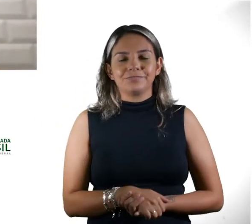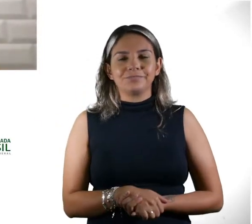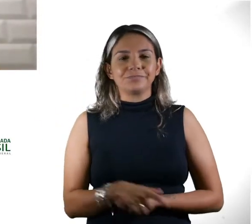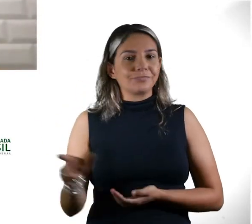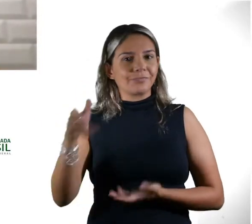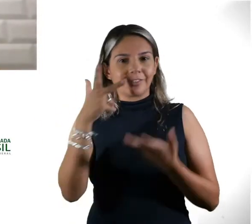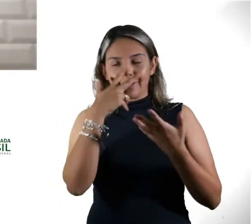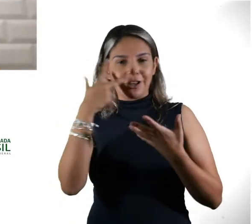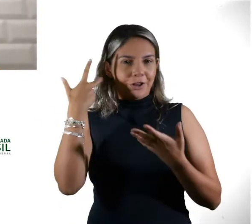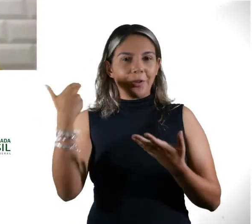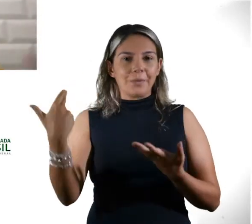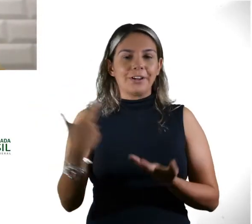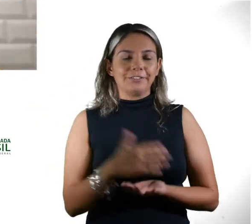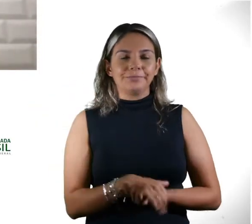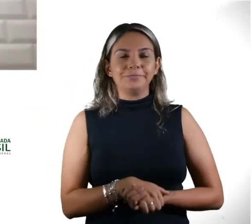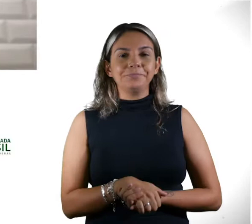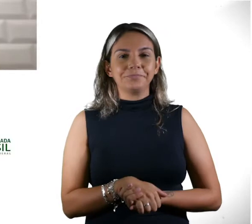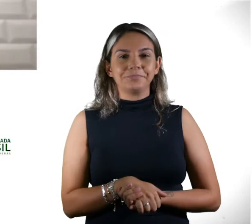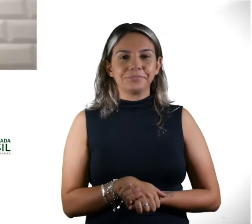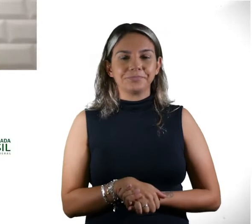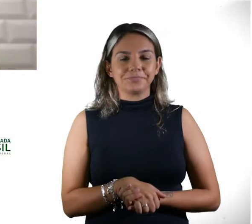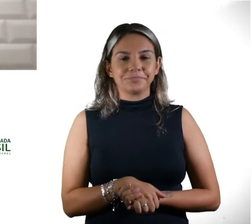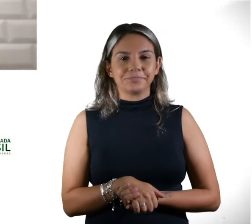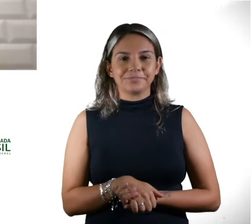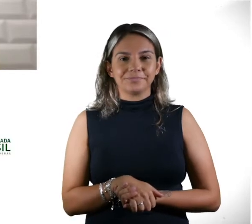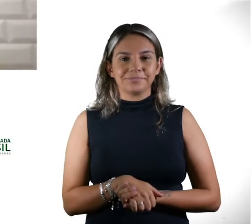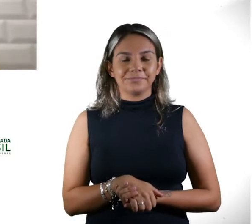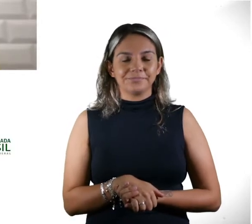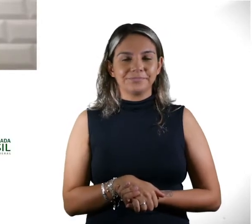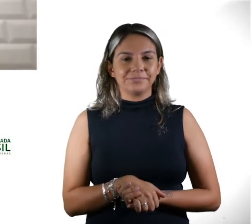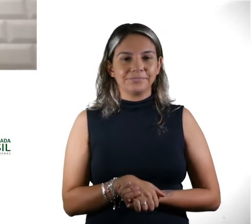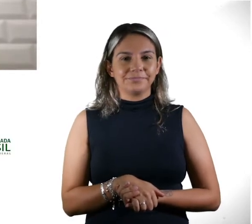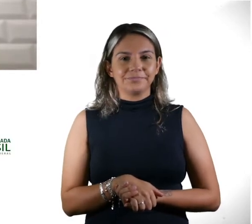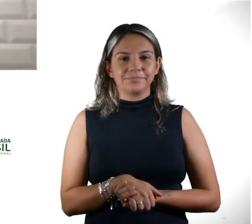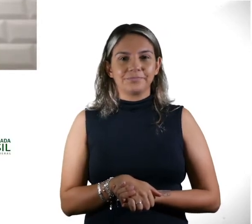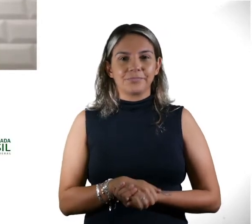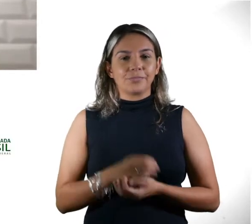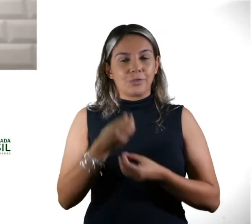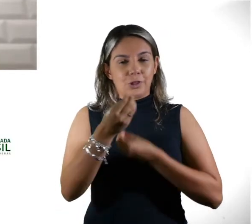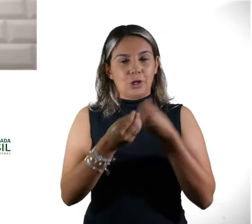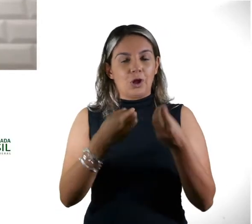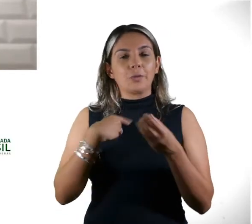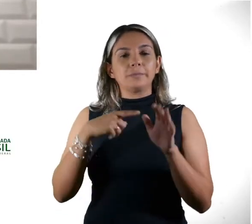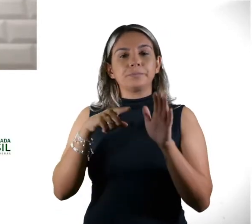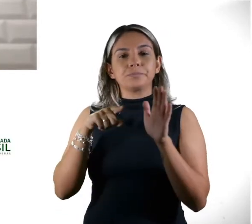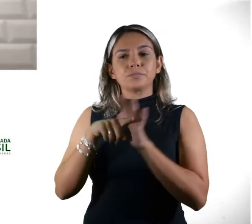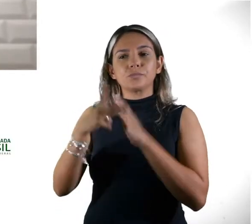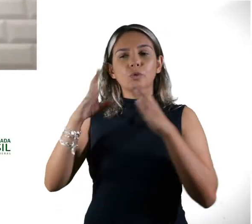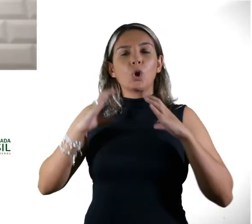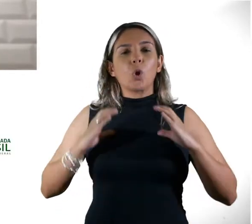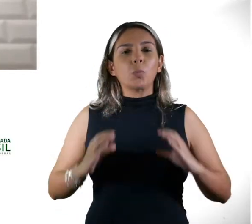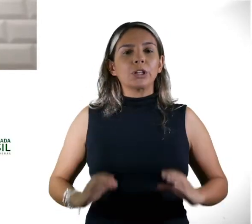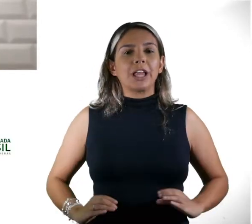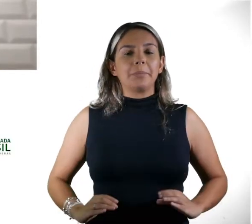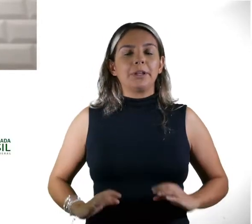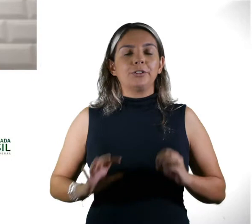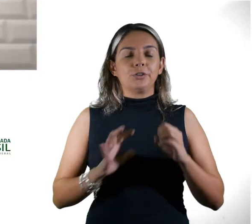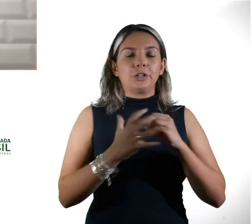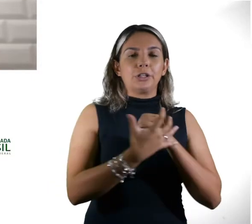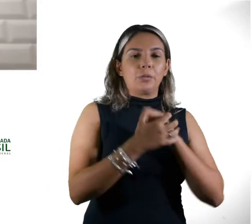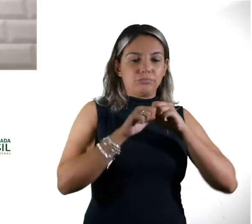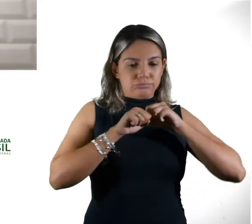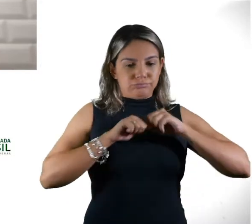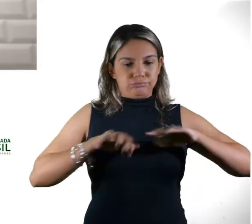olha, e foi à procura exatamente, normal. E como é que você tem se comportado na